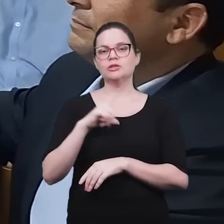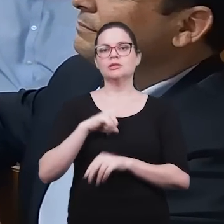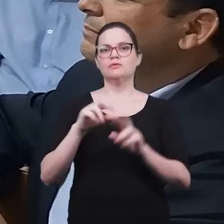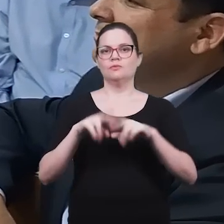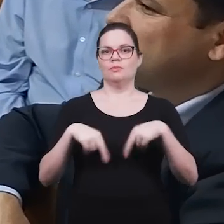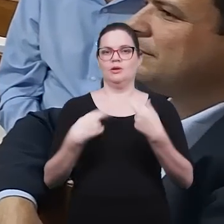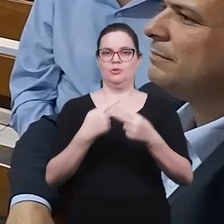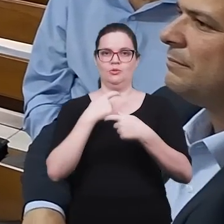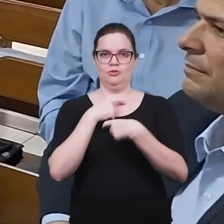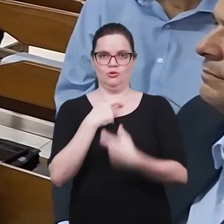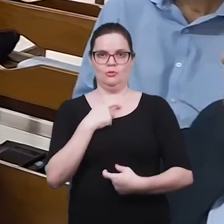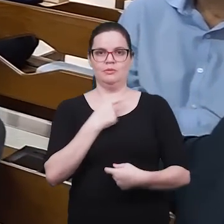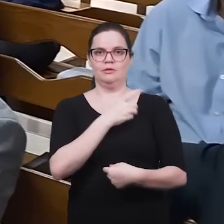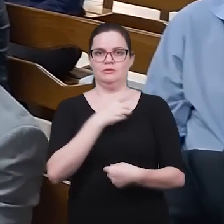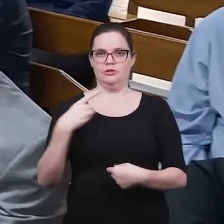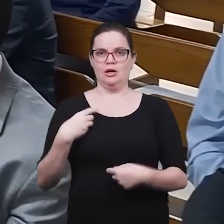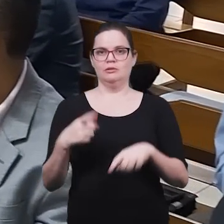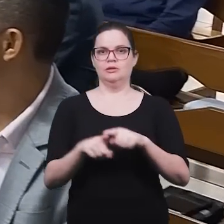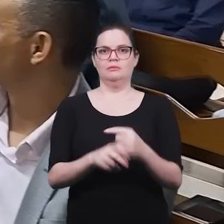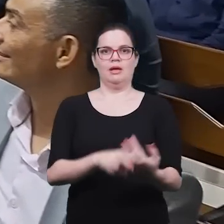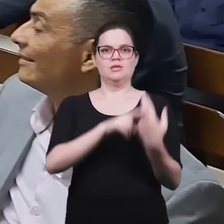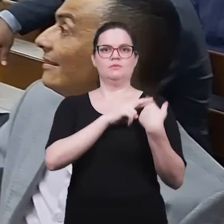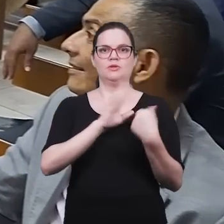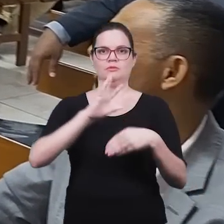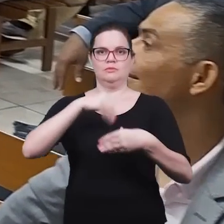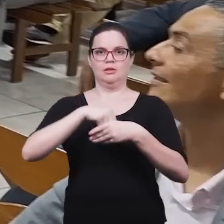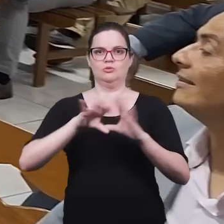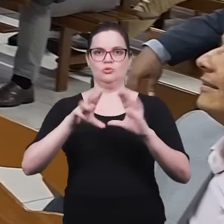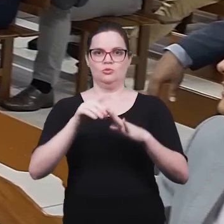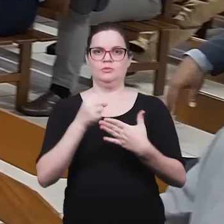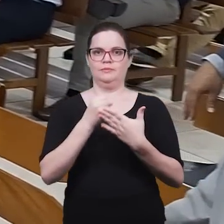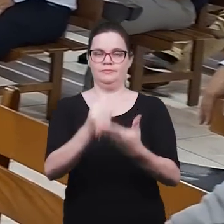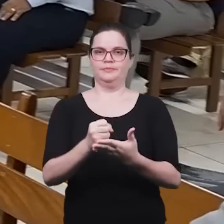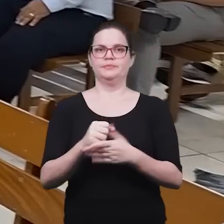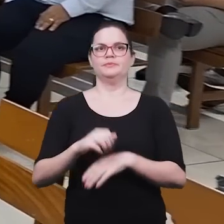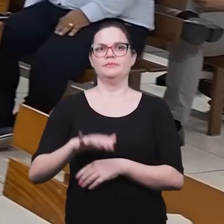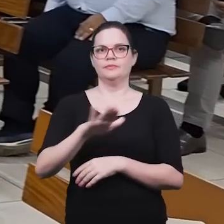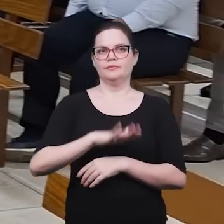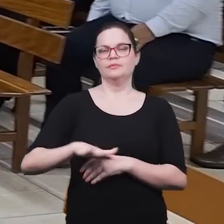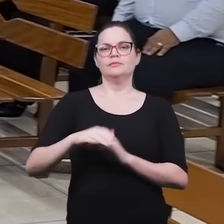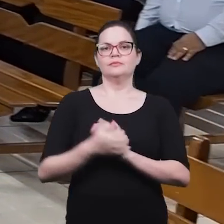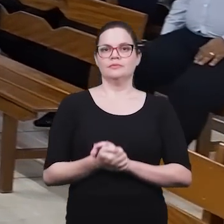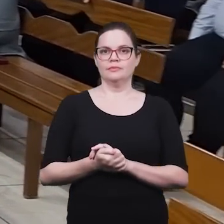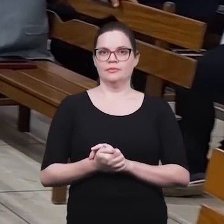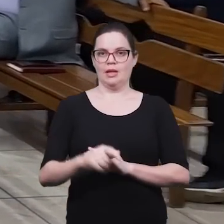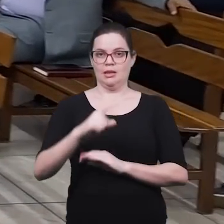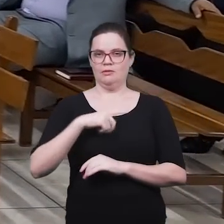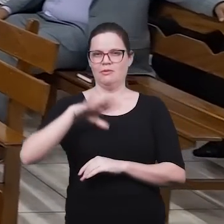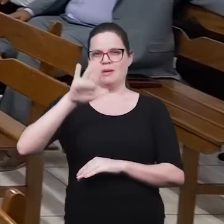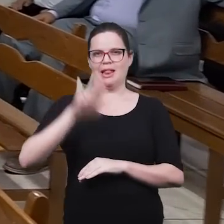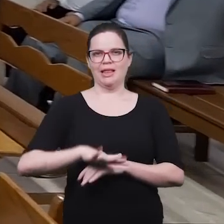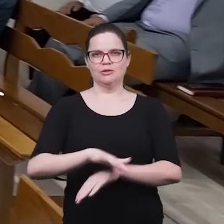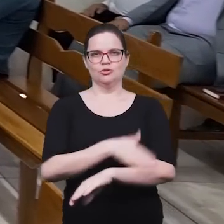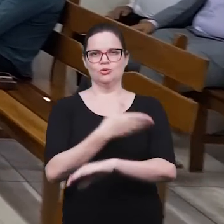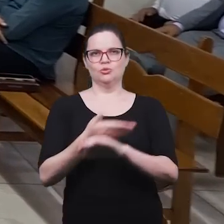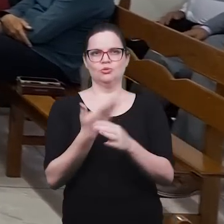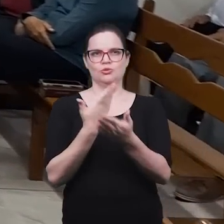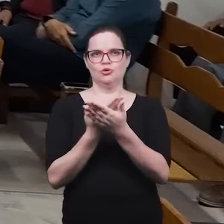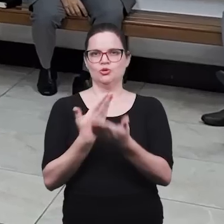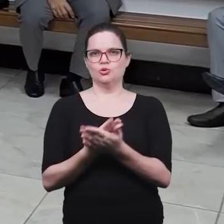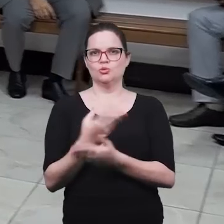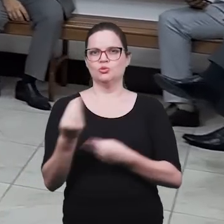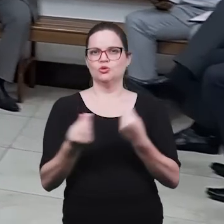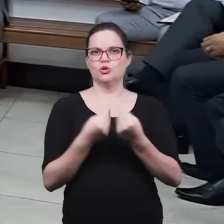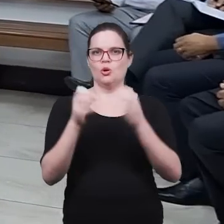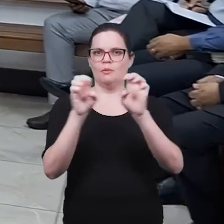de obreiros, diáconos e responsáveis de grupo, no polo de Quitaúna. Uma tarde de bênçãos e estudos sobre a estrutura